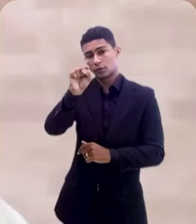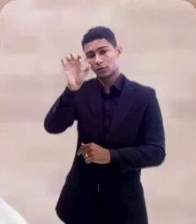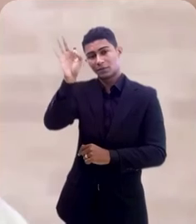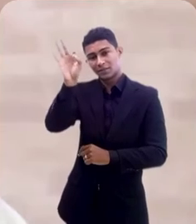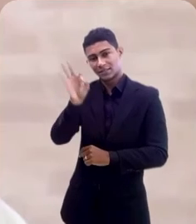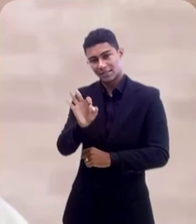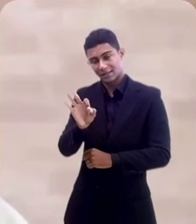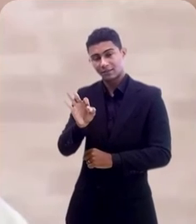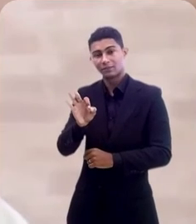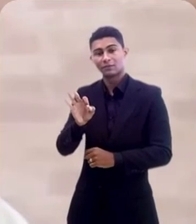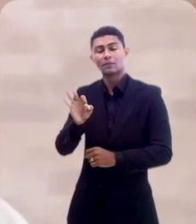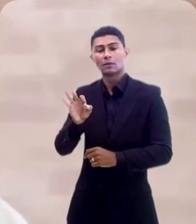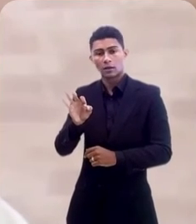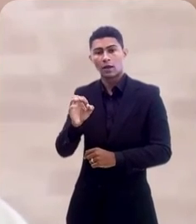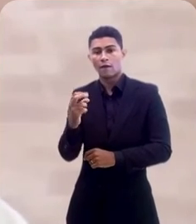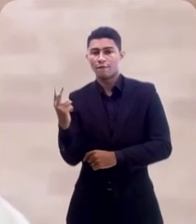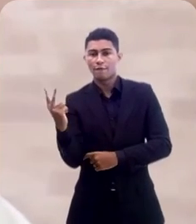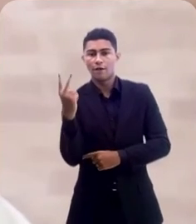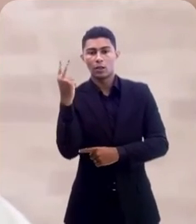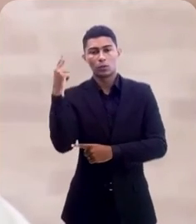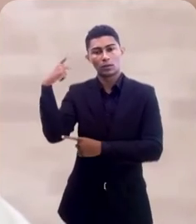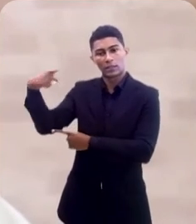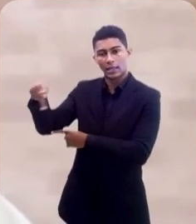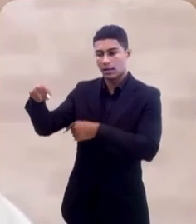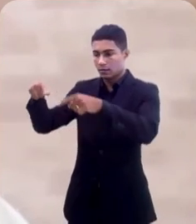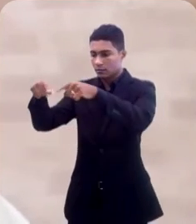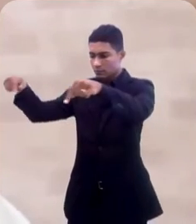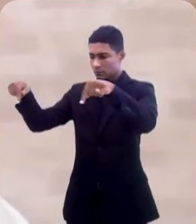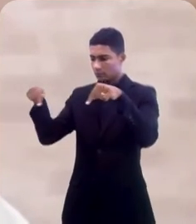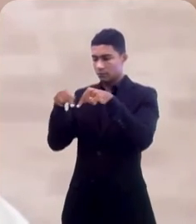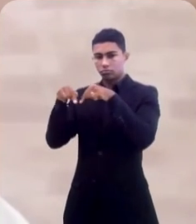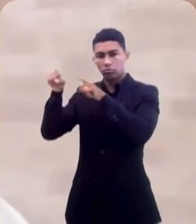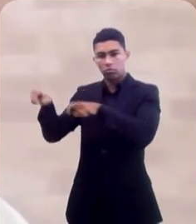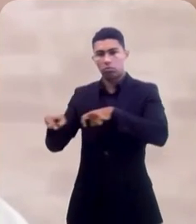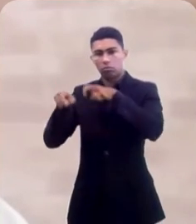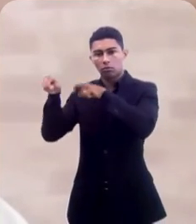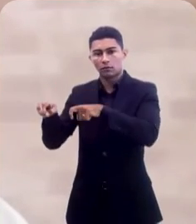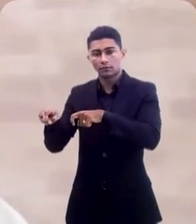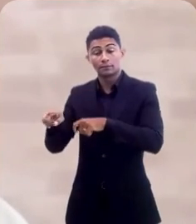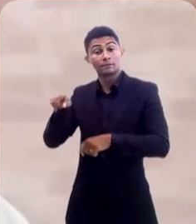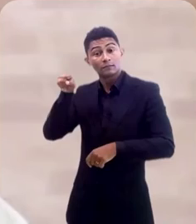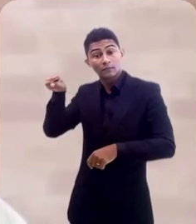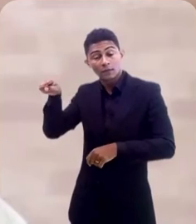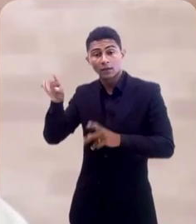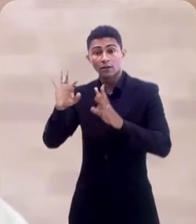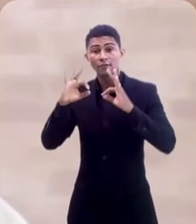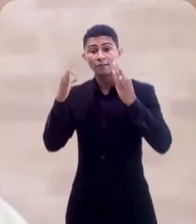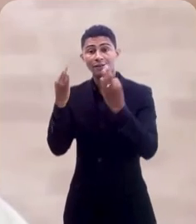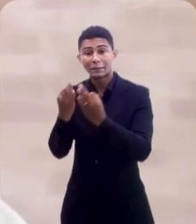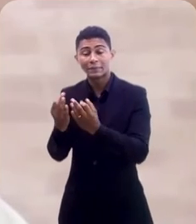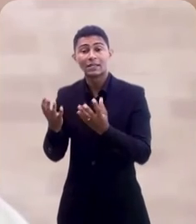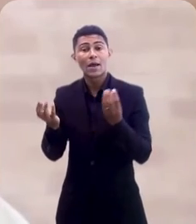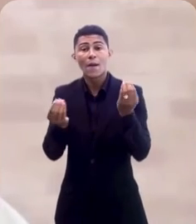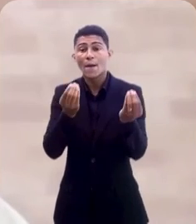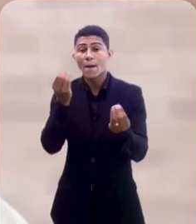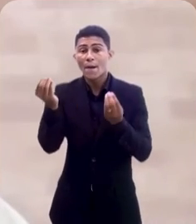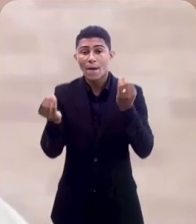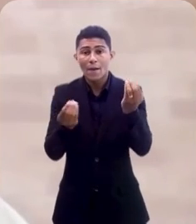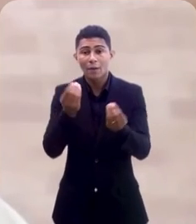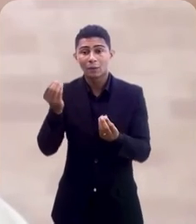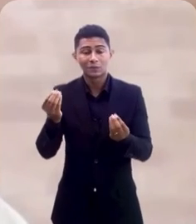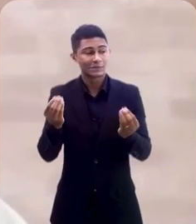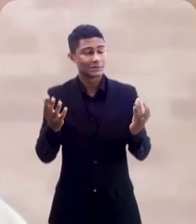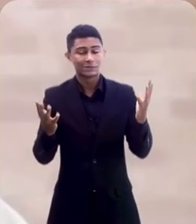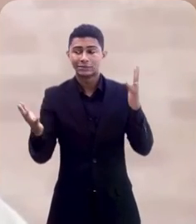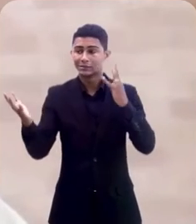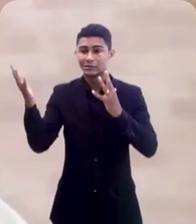valor venal da sua propriedade. Isso retira da família, caso ela tenha capacidade de